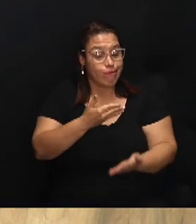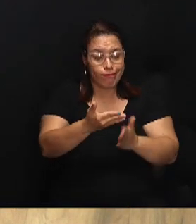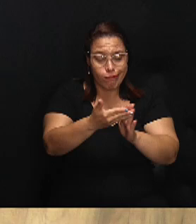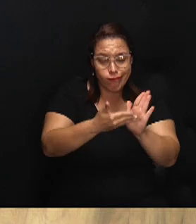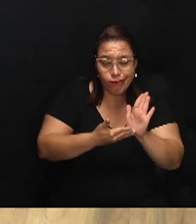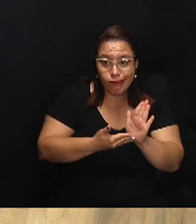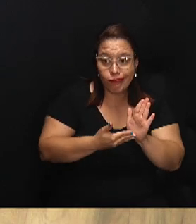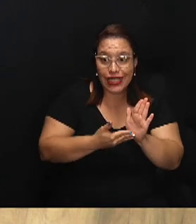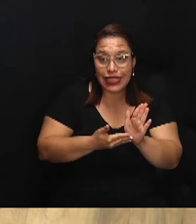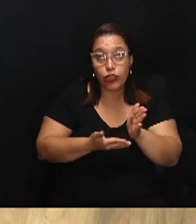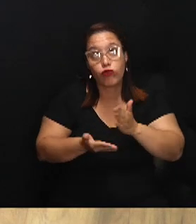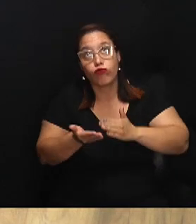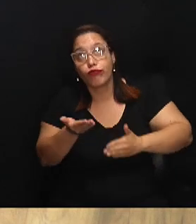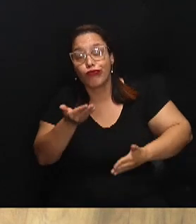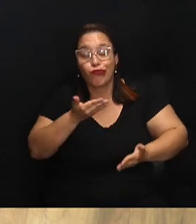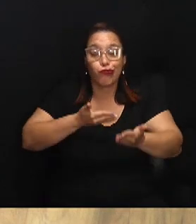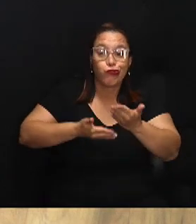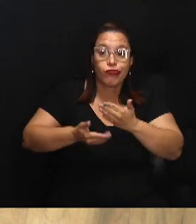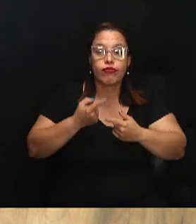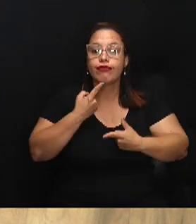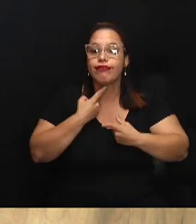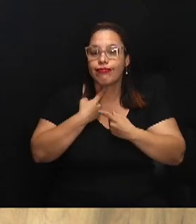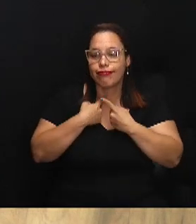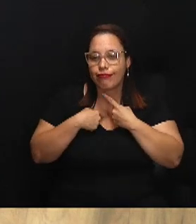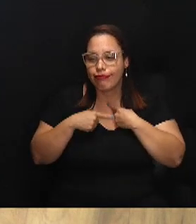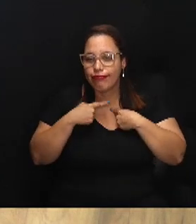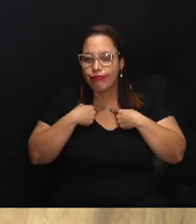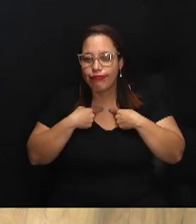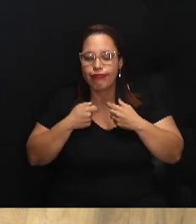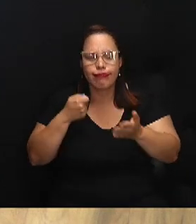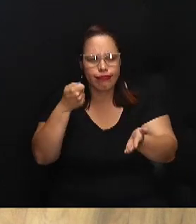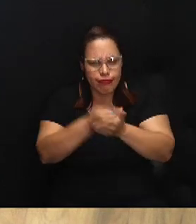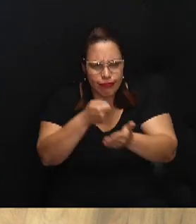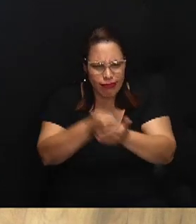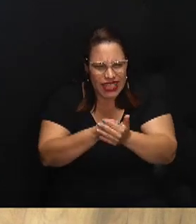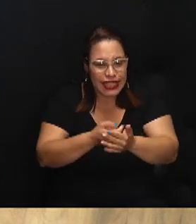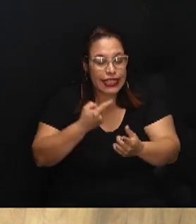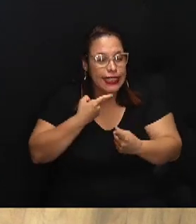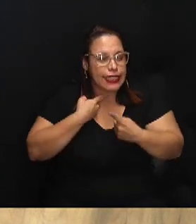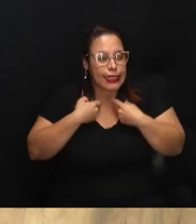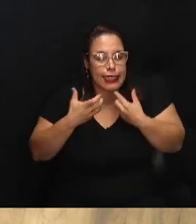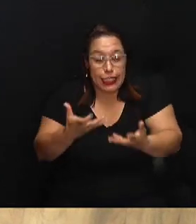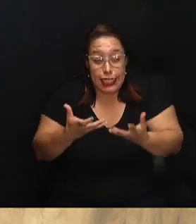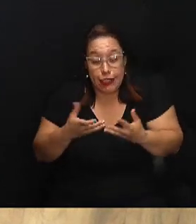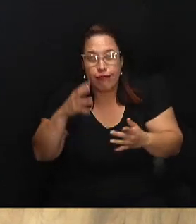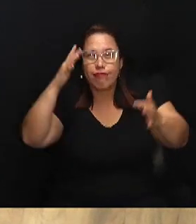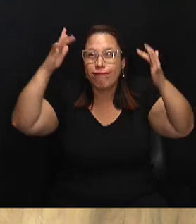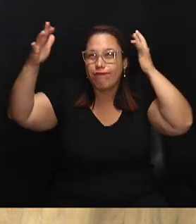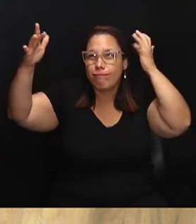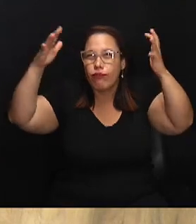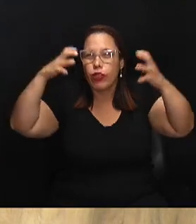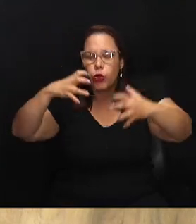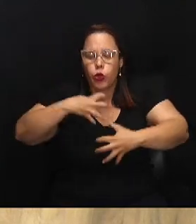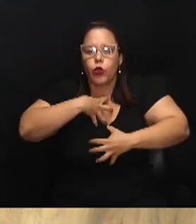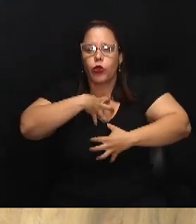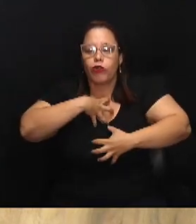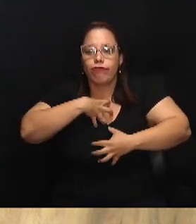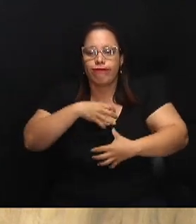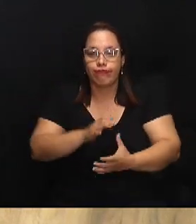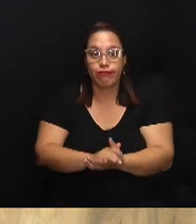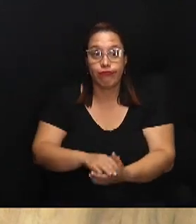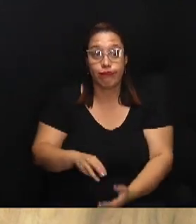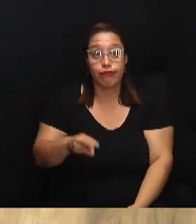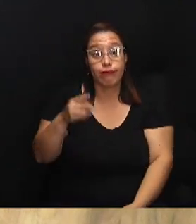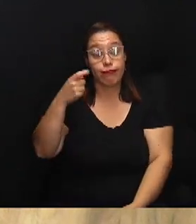como harmoniza seus desejos, capacidades, ambições, ideias e emoções. Ter